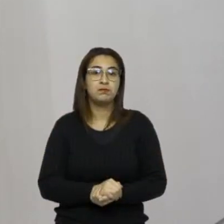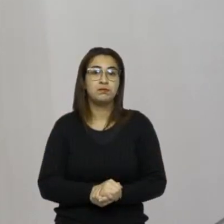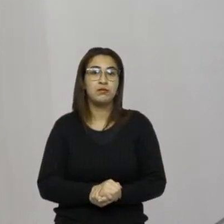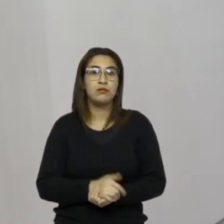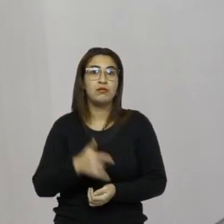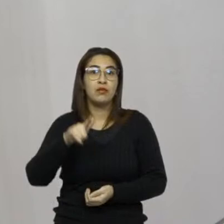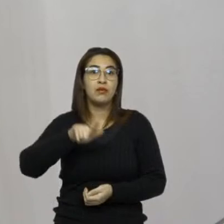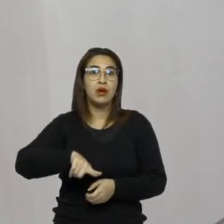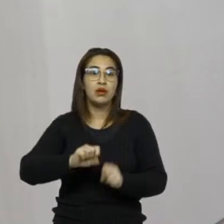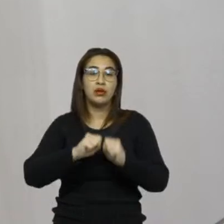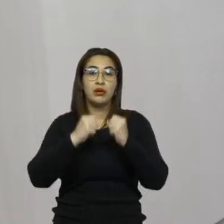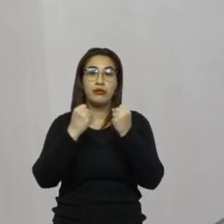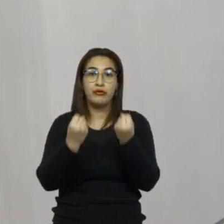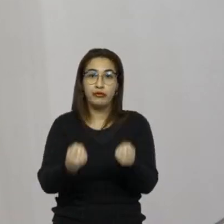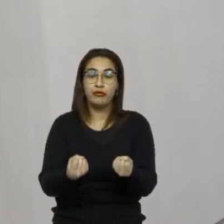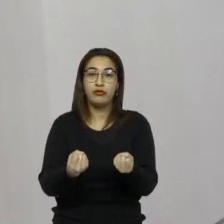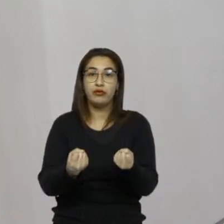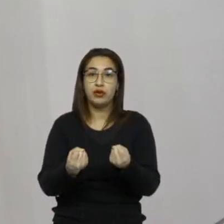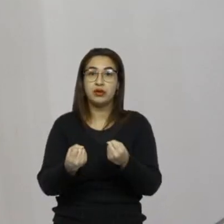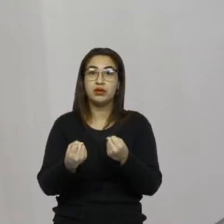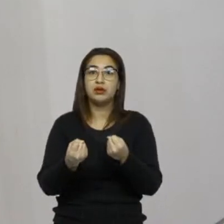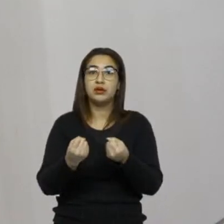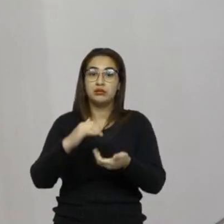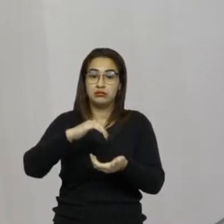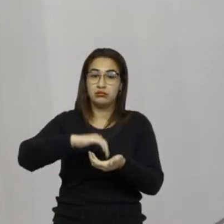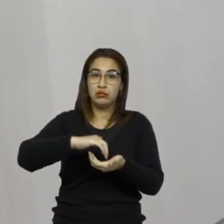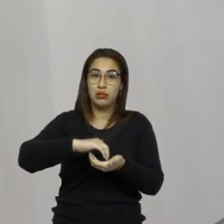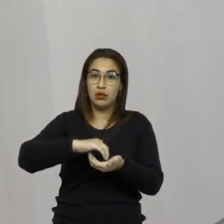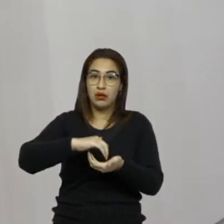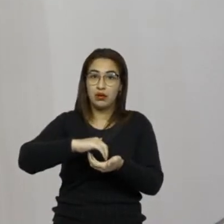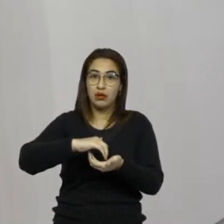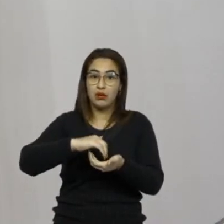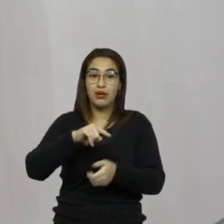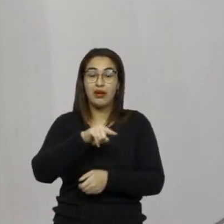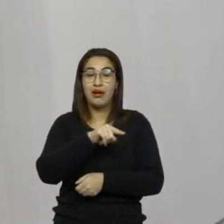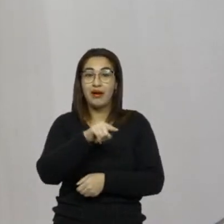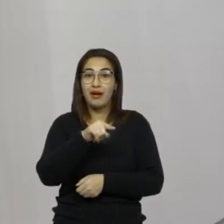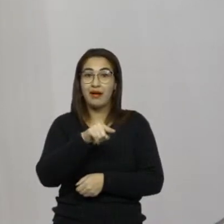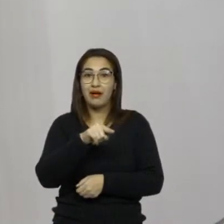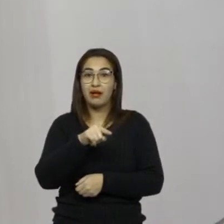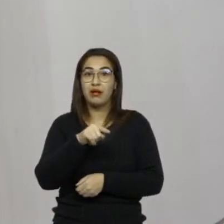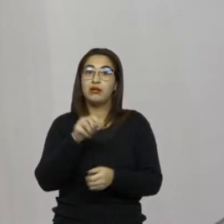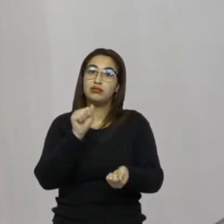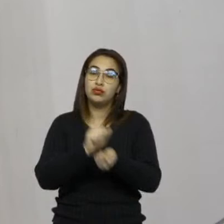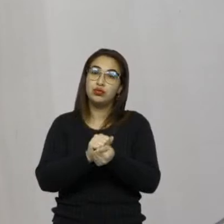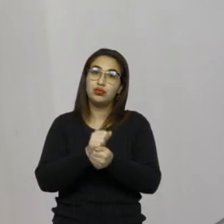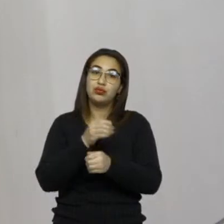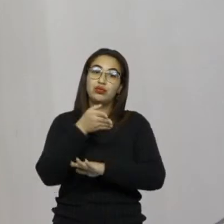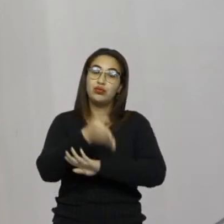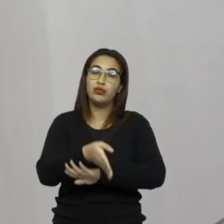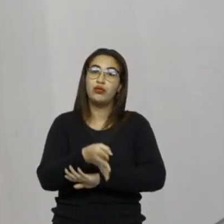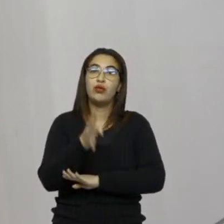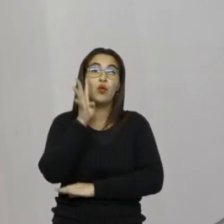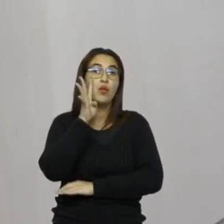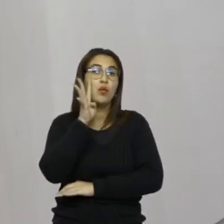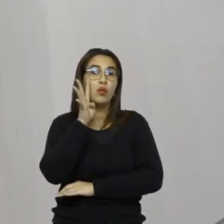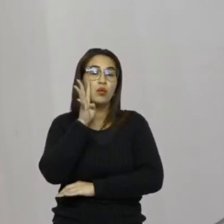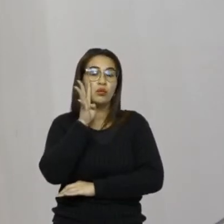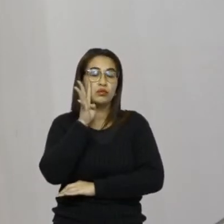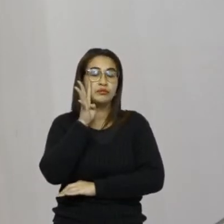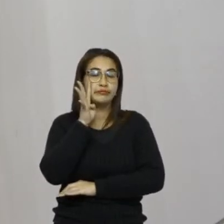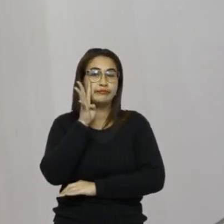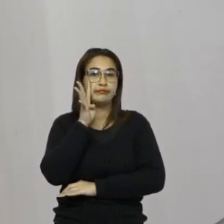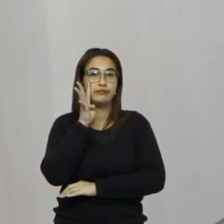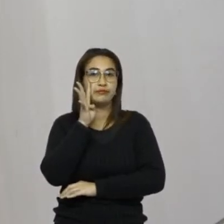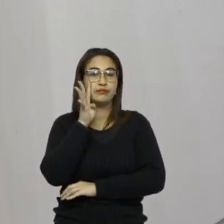E a Defesa Civil, nós tivemos lá na última quarta-feira, a Defesa Civil, por